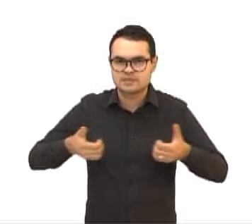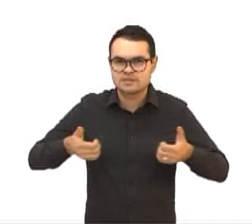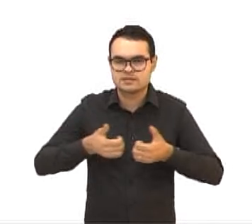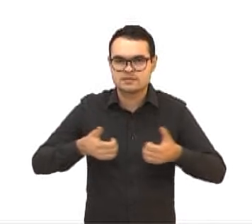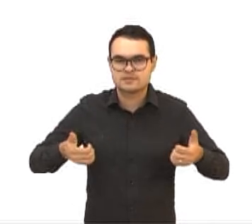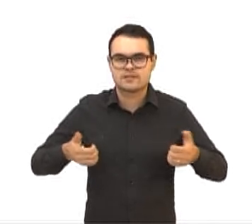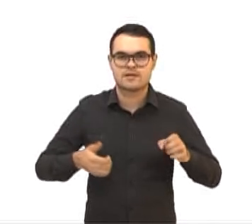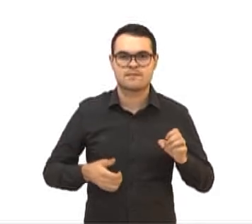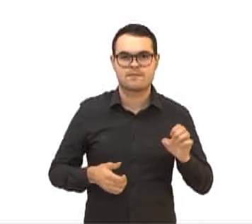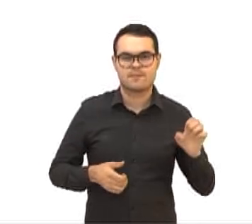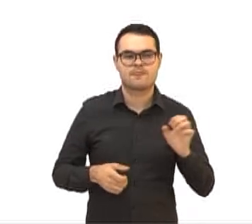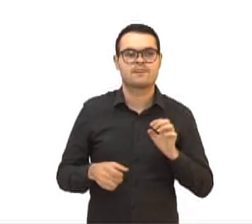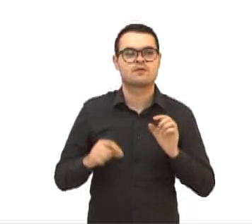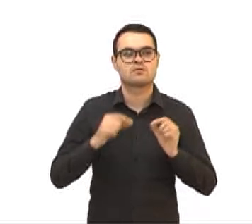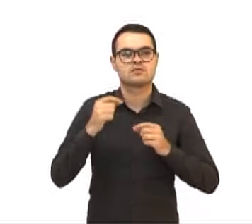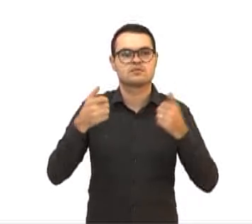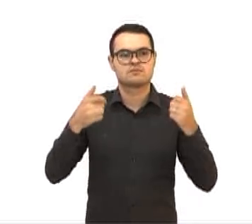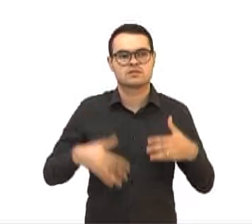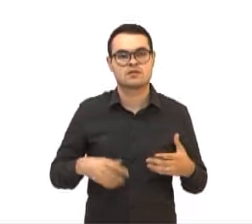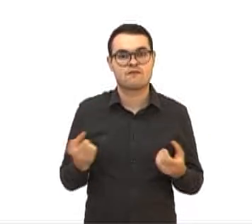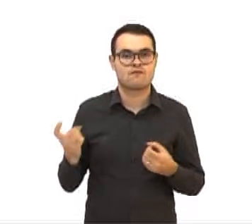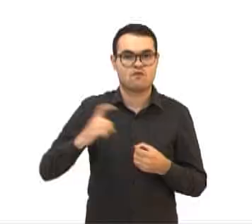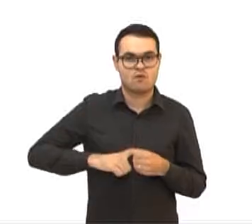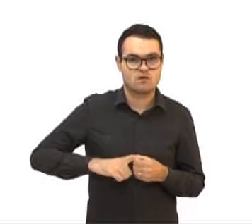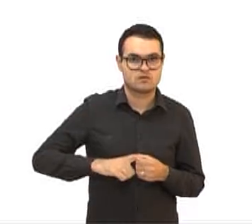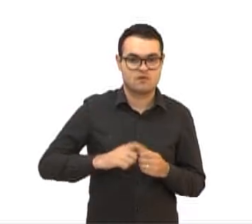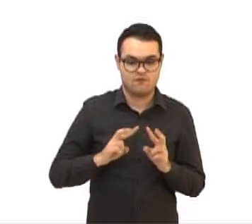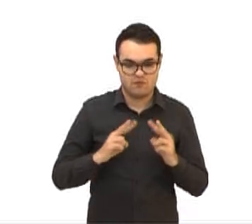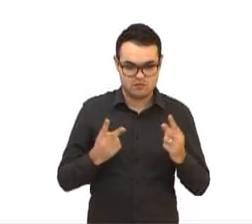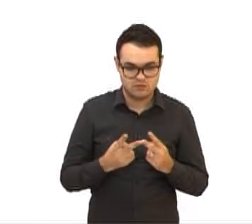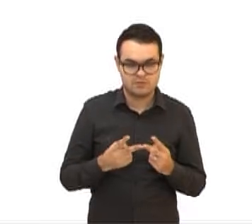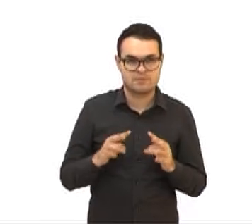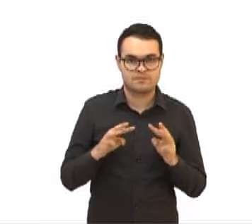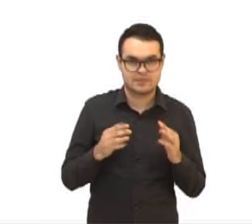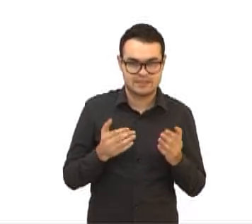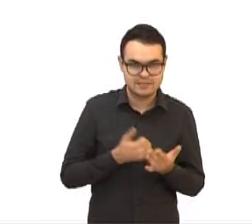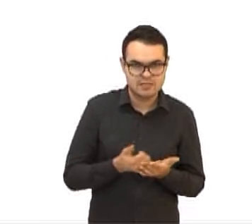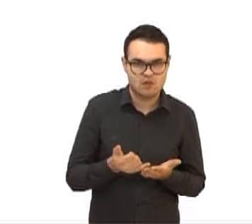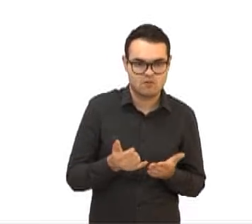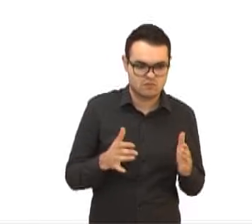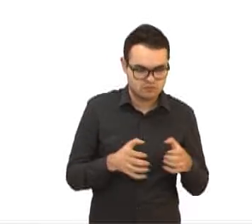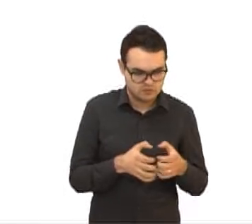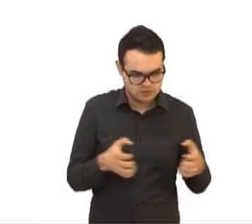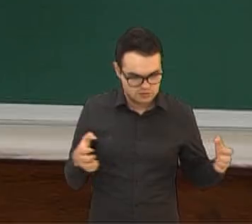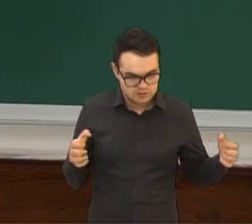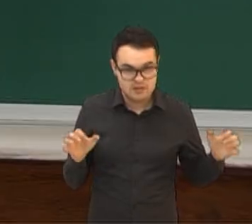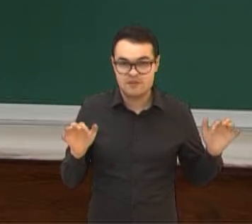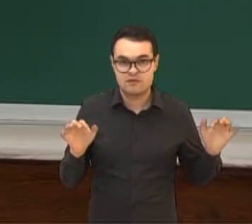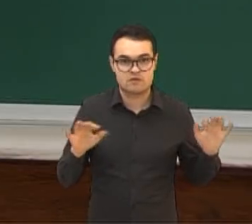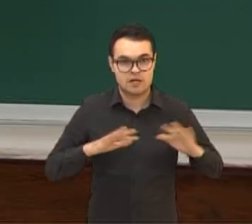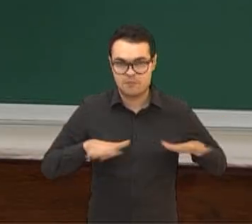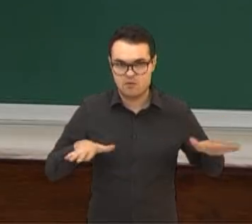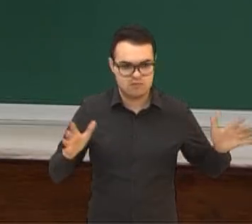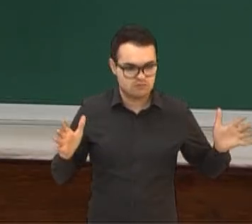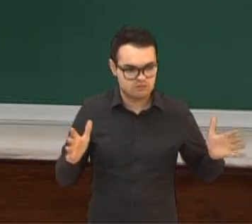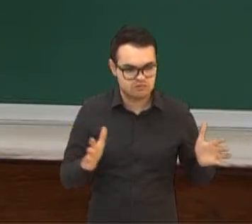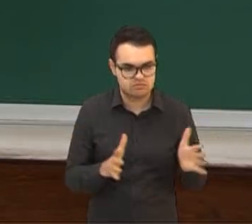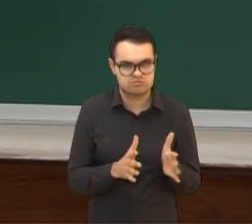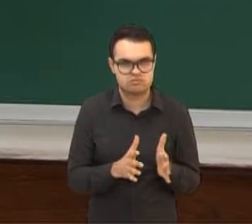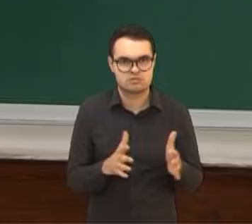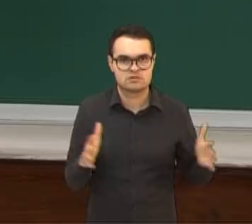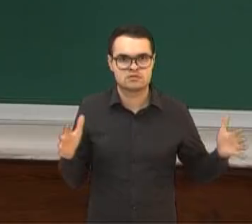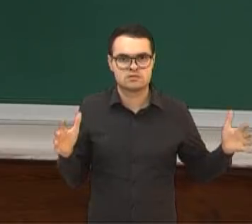E. Retorno ao volume e à forma inicial quando cessa a compressão. Ou seja, esticar e comprimir, ter